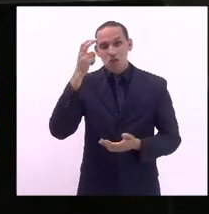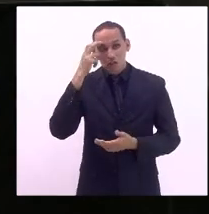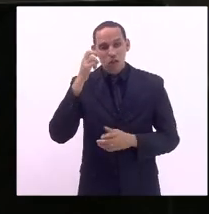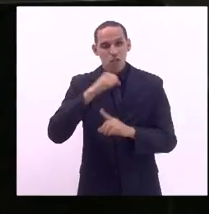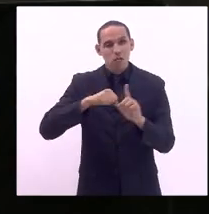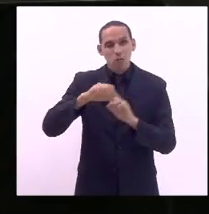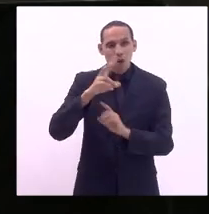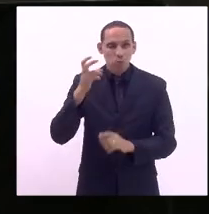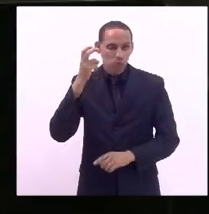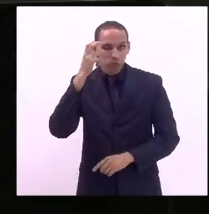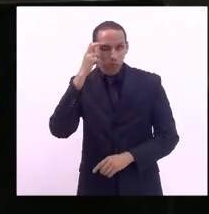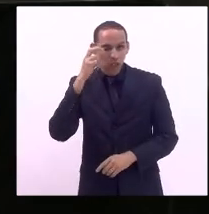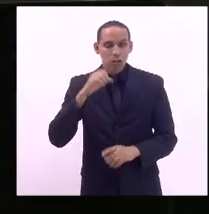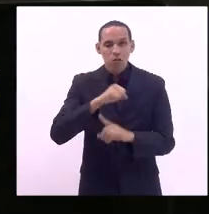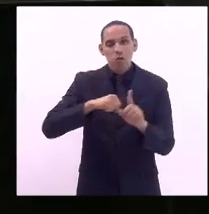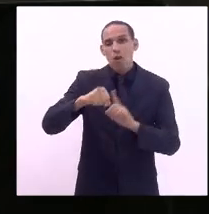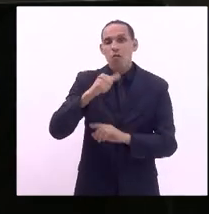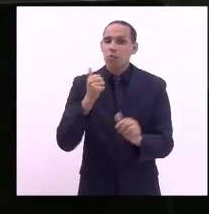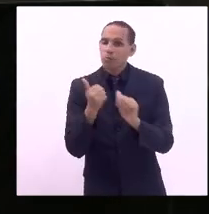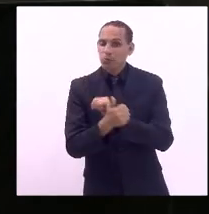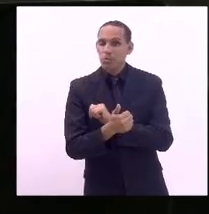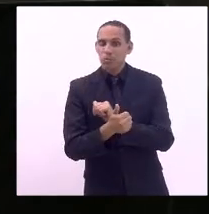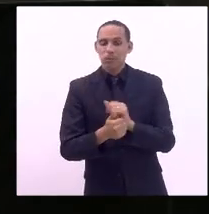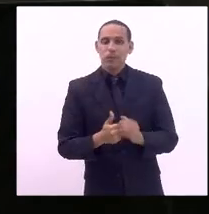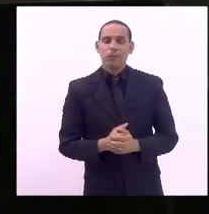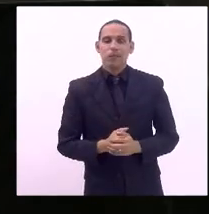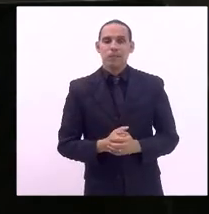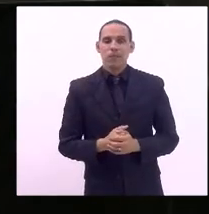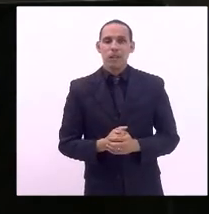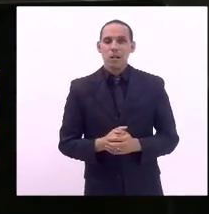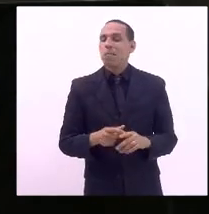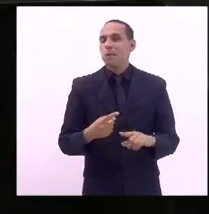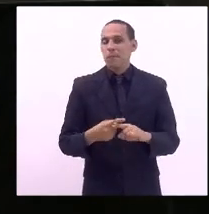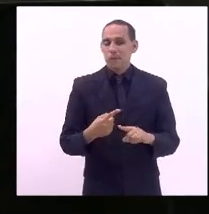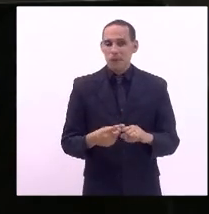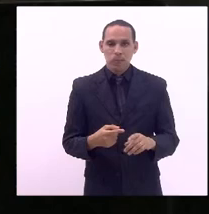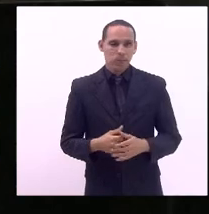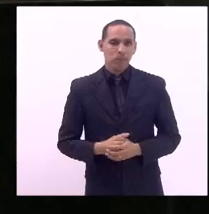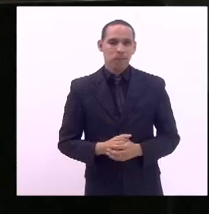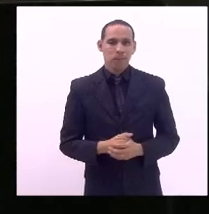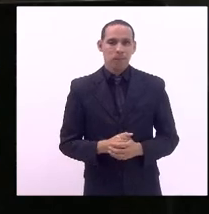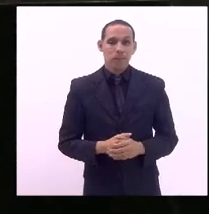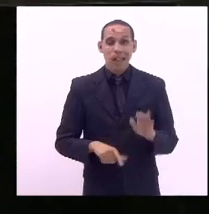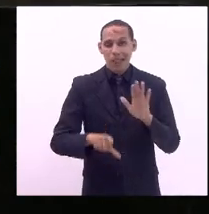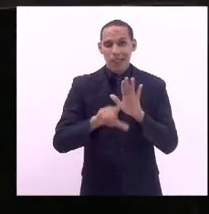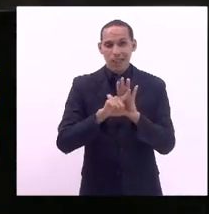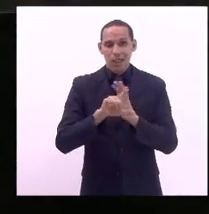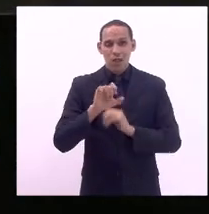socioculturais e socioesportivos no estado, tendo em vista que a Lei